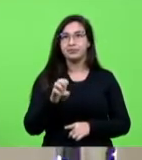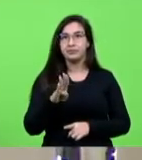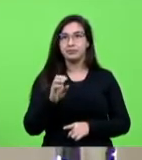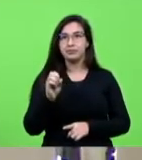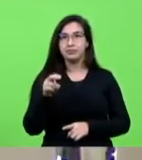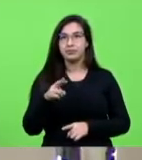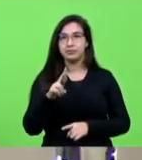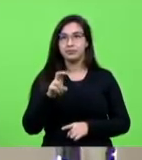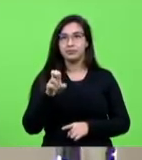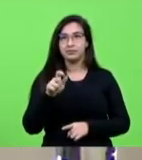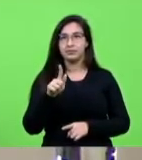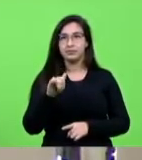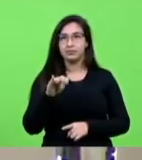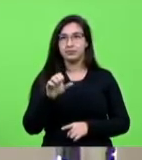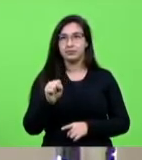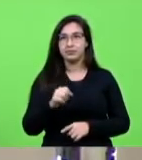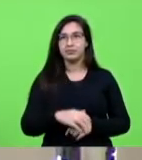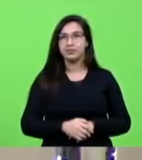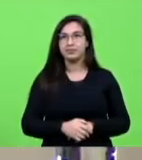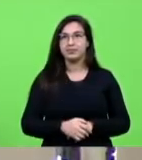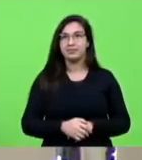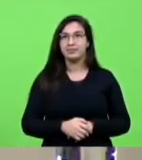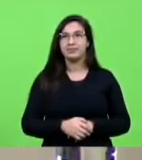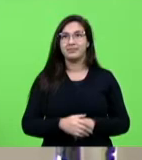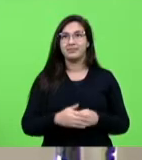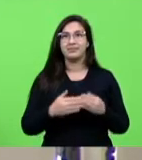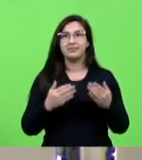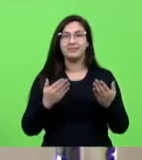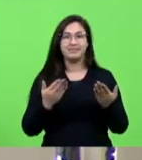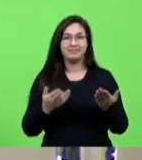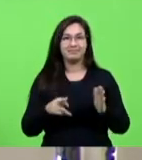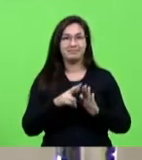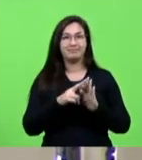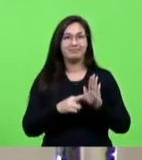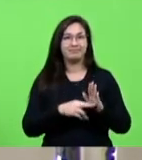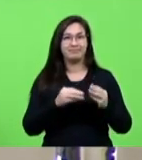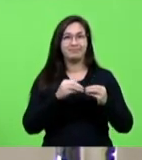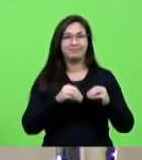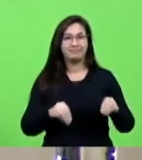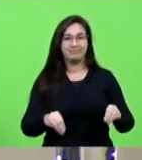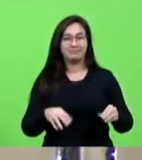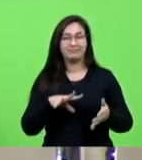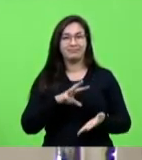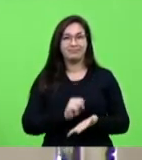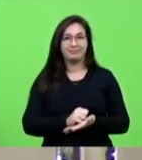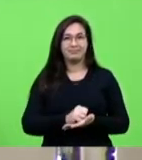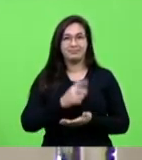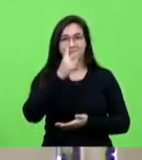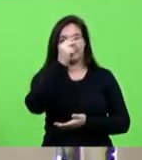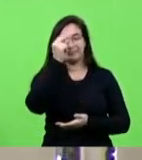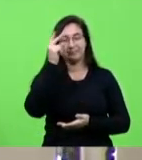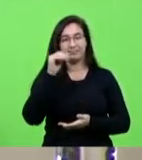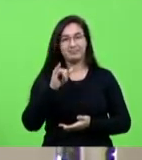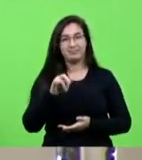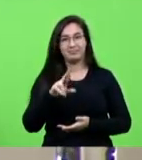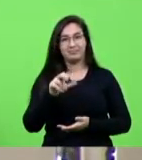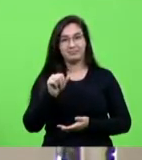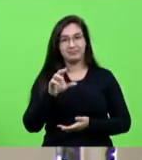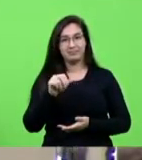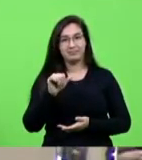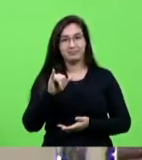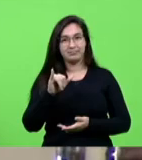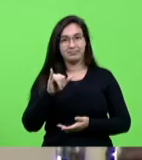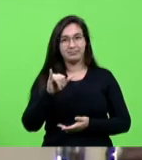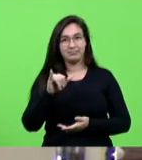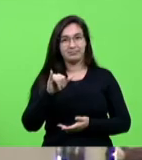Muito obrigado, presidente. Quebrando o regimento, também registro a presença do prefeito de Iraceminha. Ô, Júlio! Prefeito Gênio, prefeito